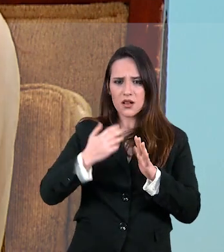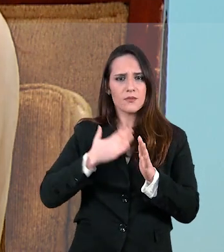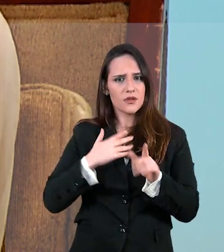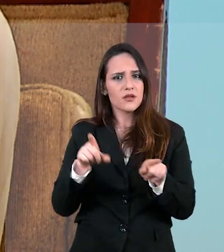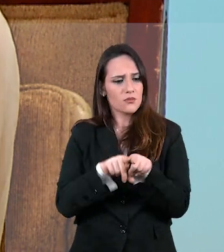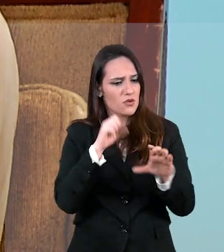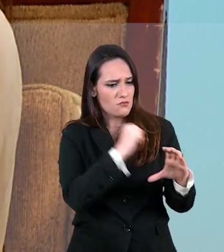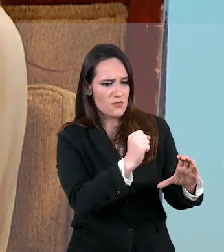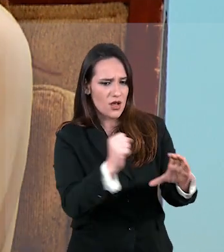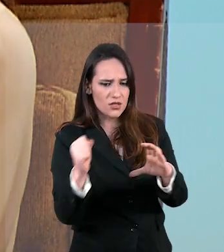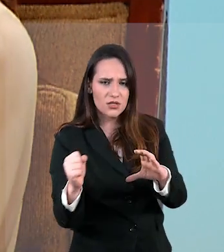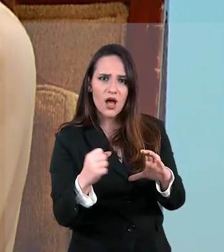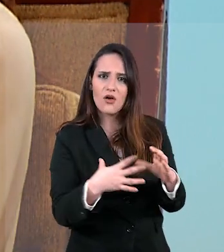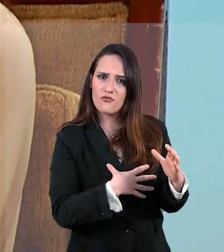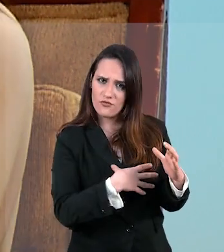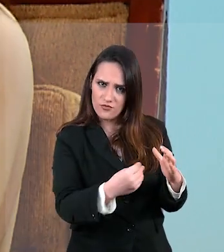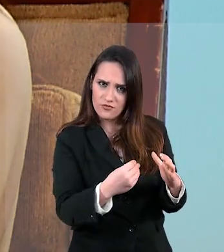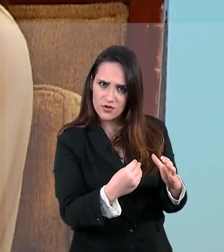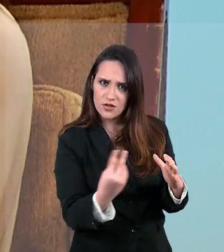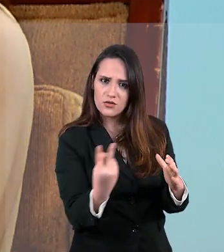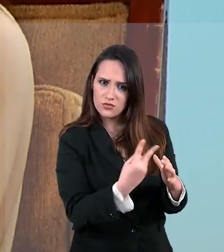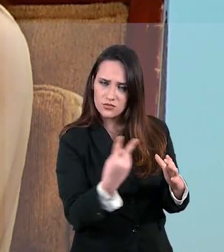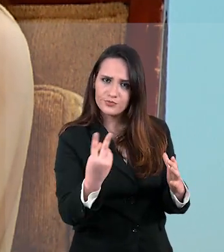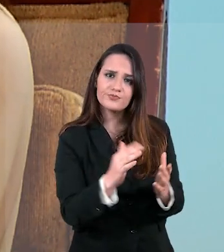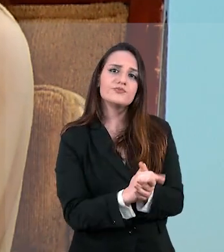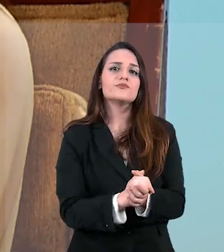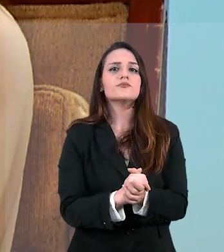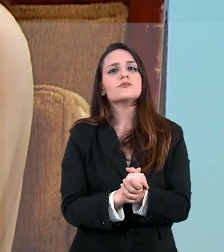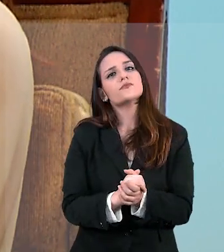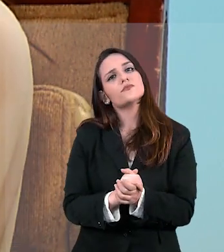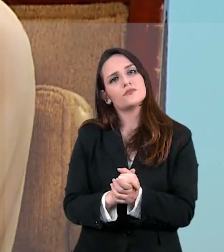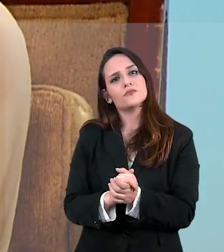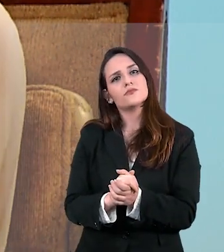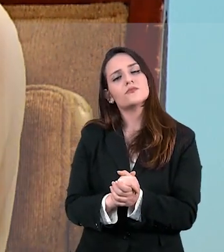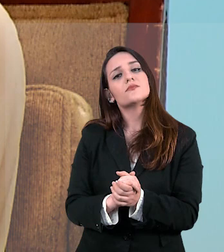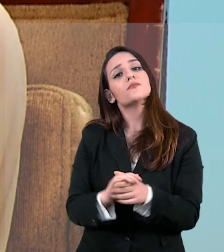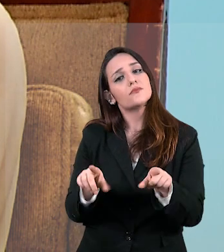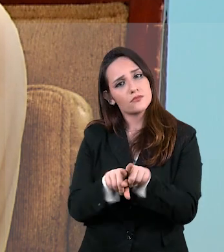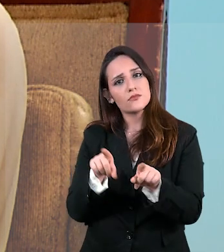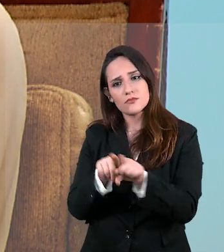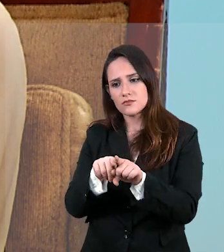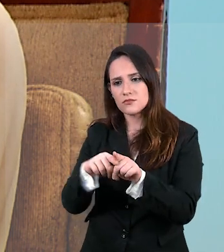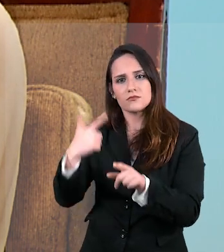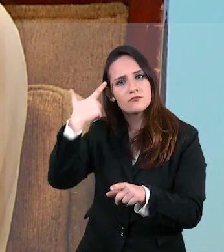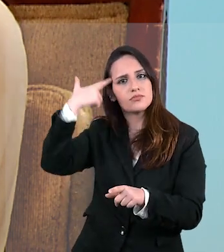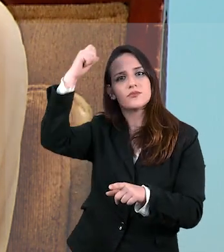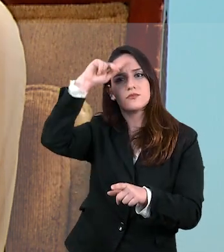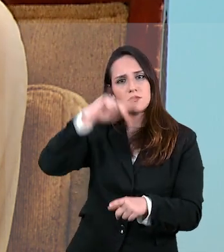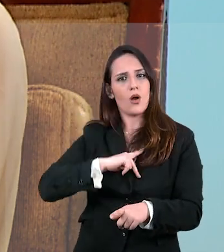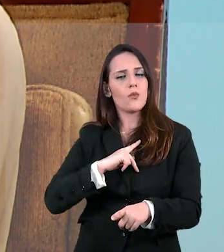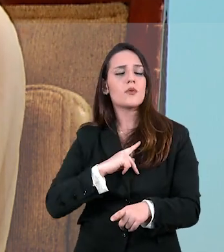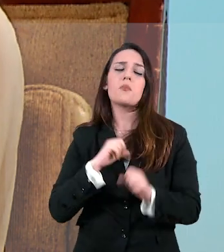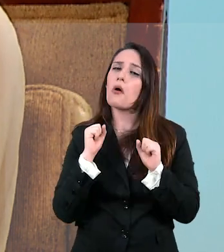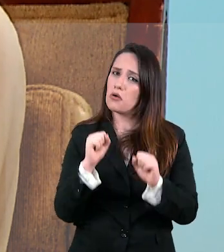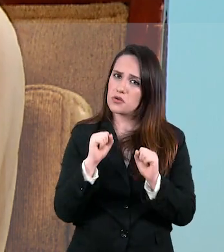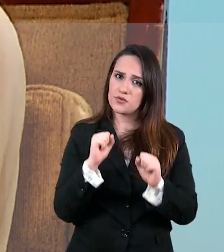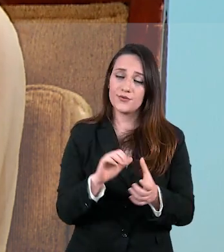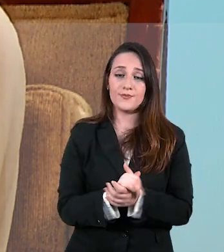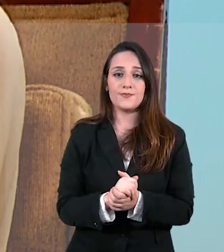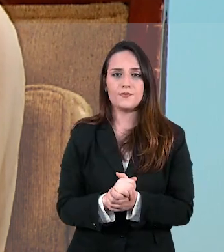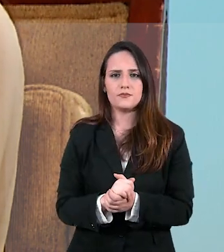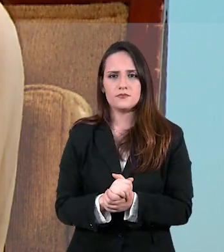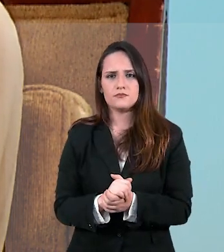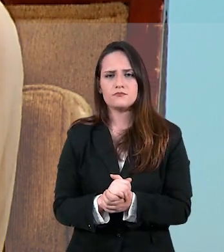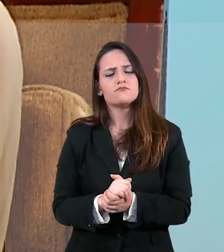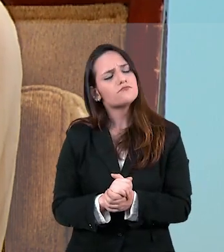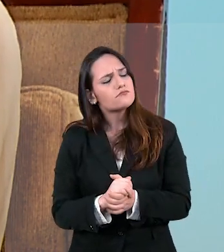me matar os filhos, os 2 meus filhos, o filho dele que estava ali, e depois dar um tiro na cabeça dele,